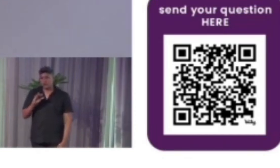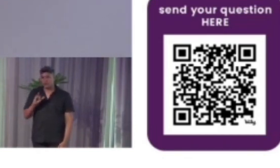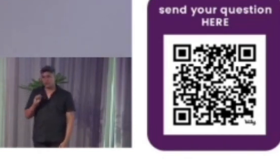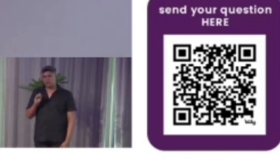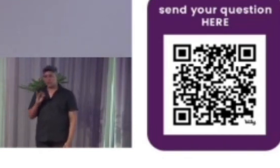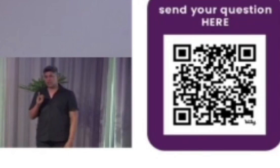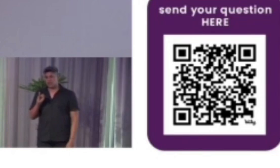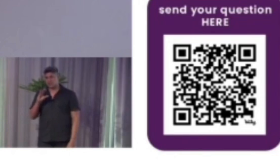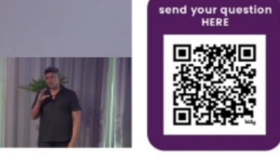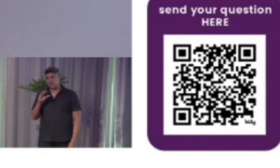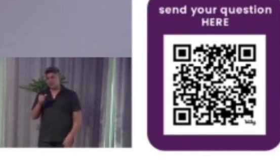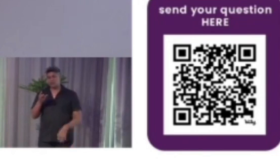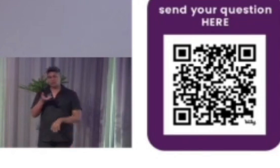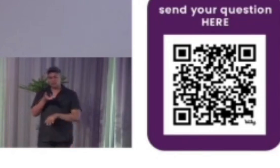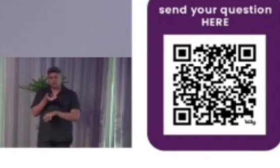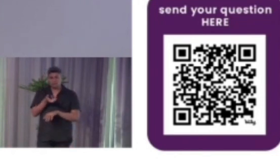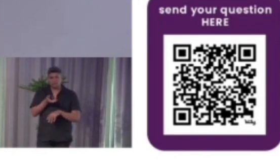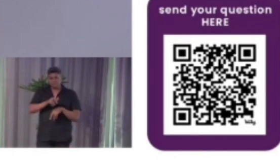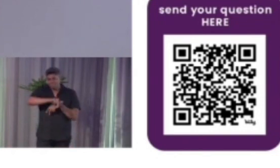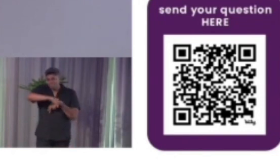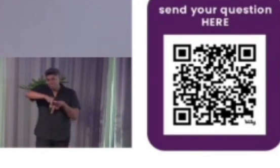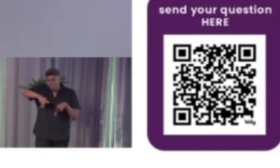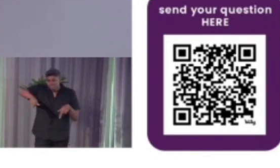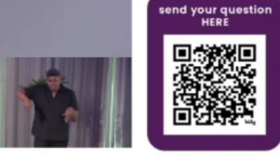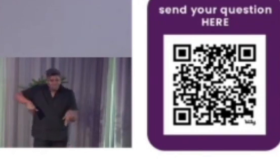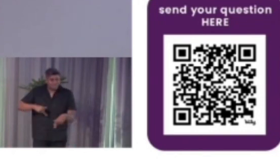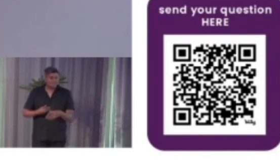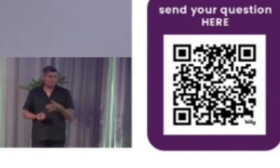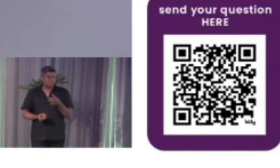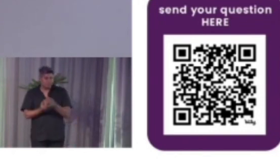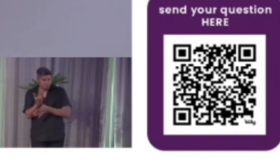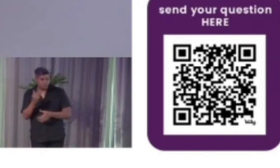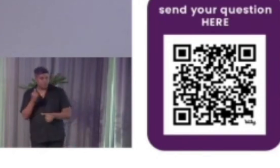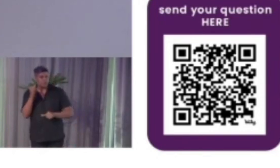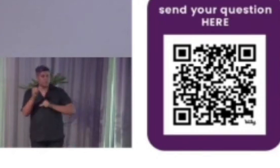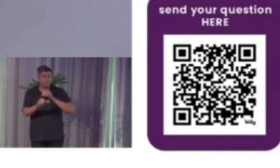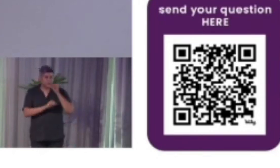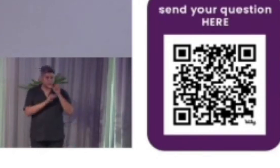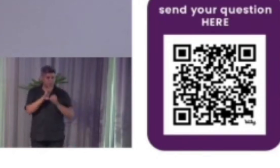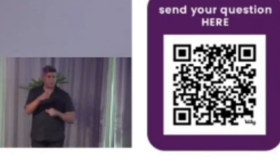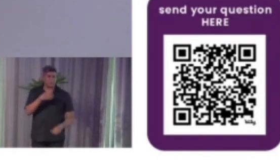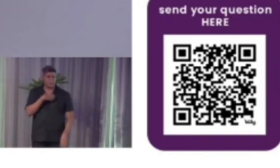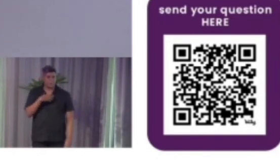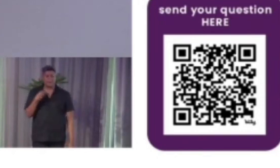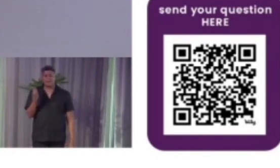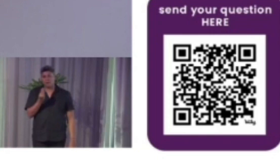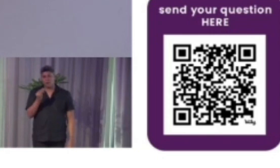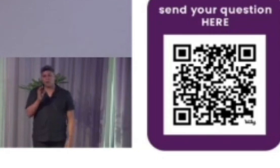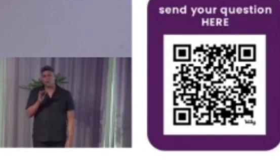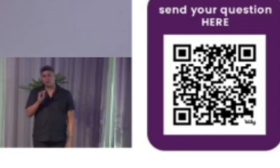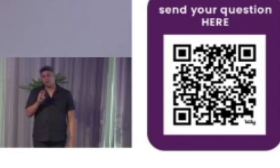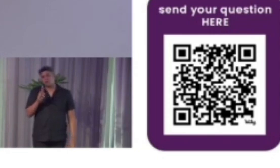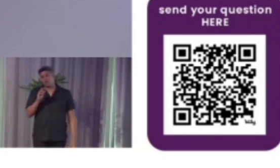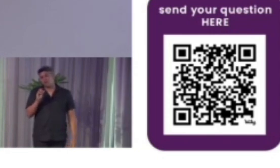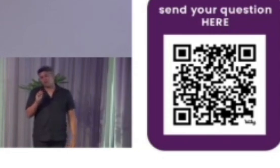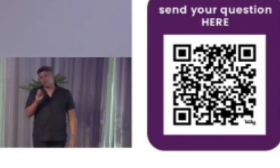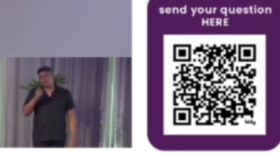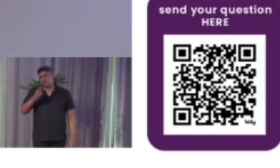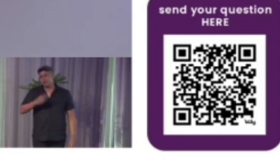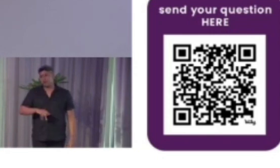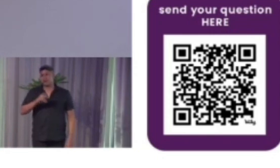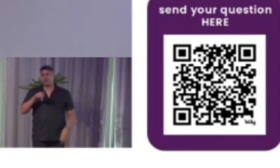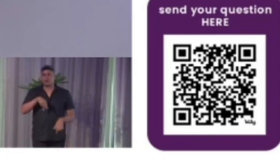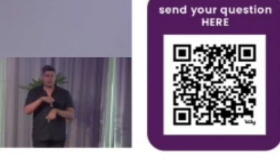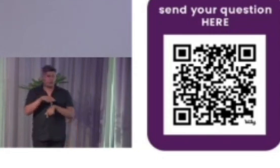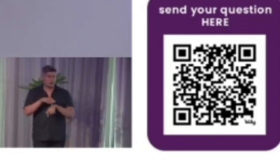multidisciplinar. Isso, desde quando ele foi formado, já revolucionou a forma como a fibrose cística era vista dentro do país, com